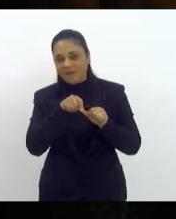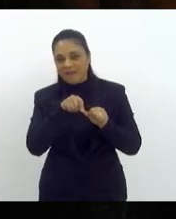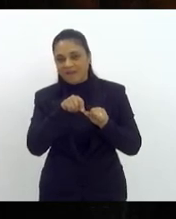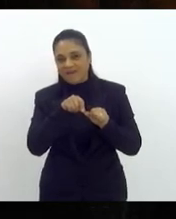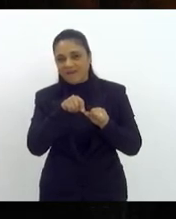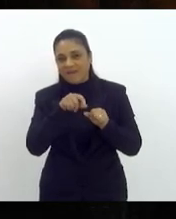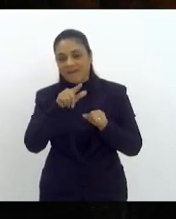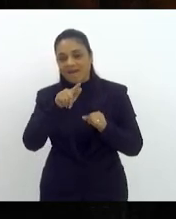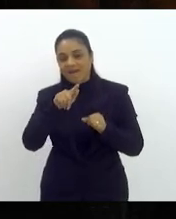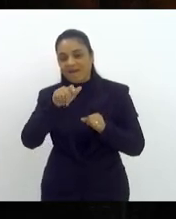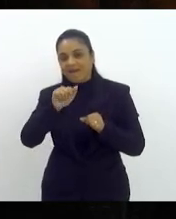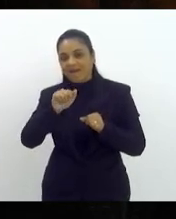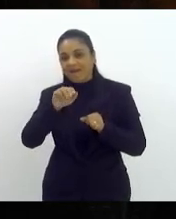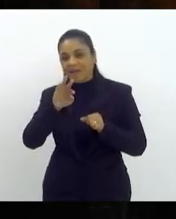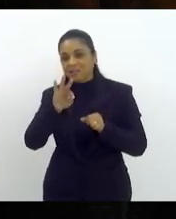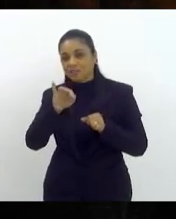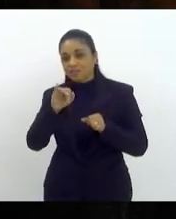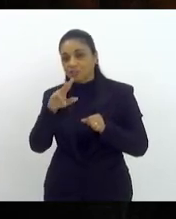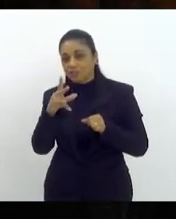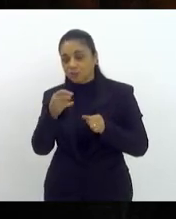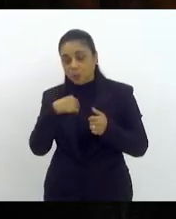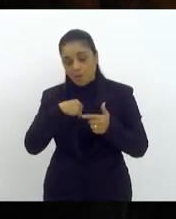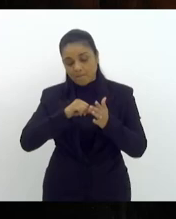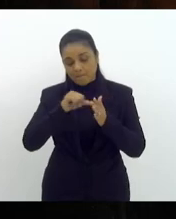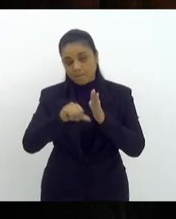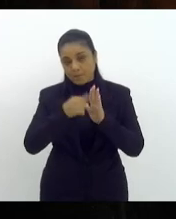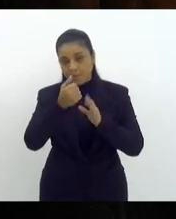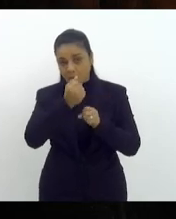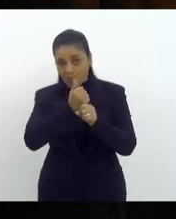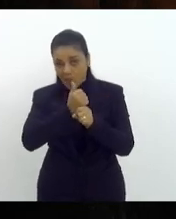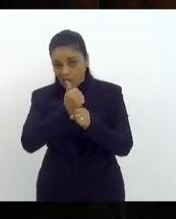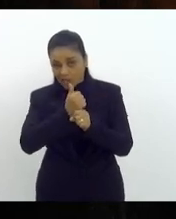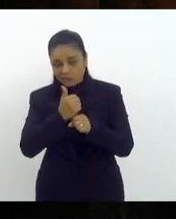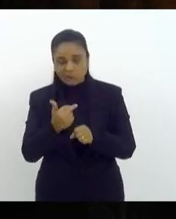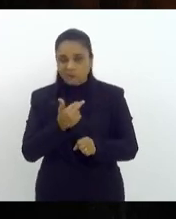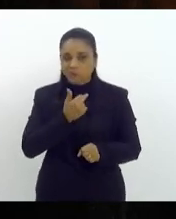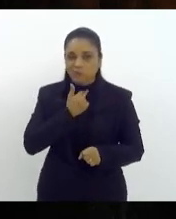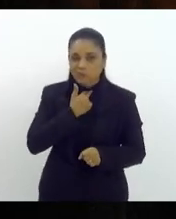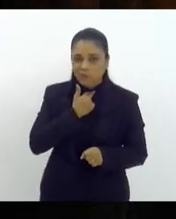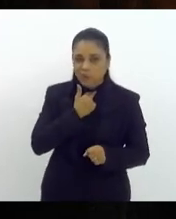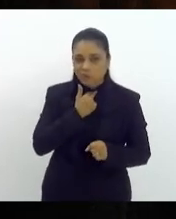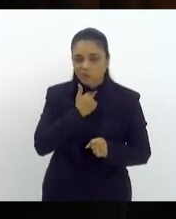no primeiro ano diz que não pode aumentar